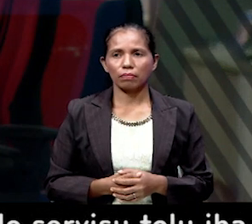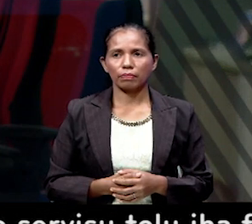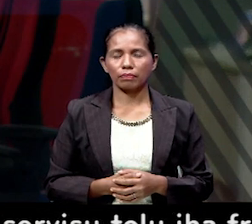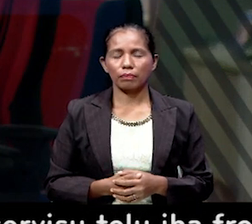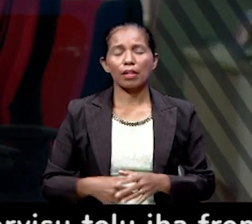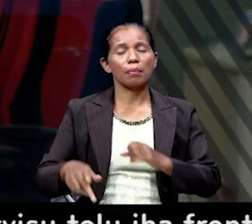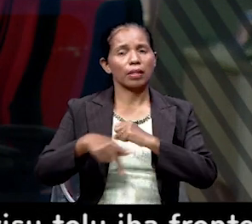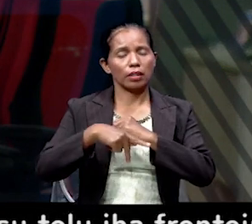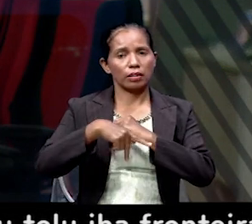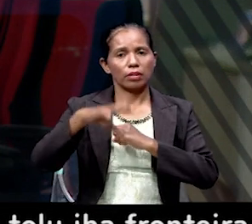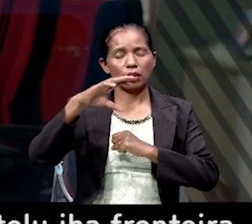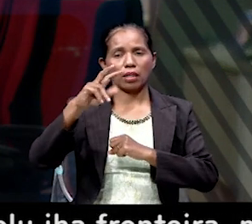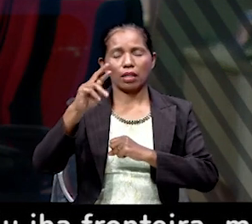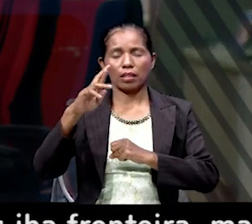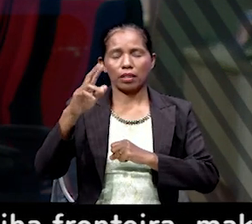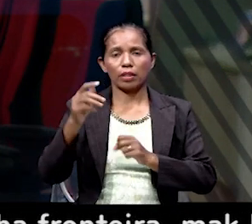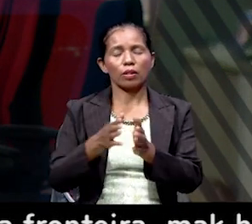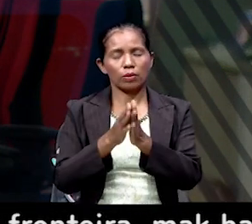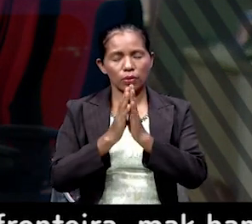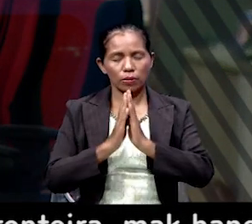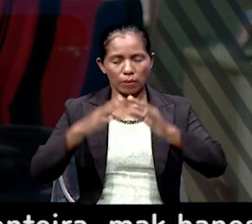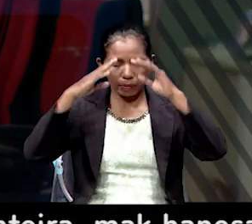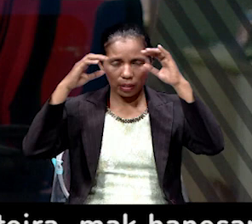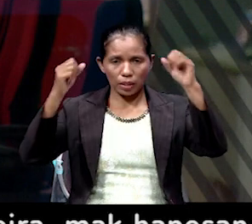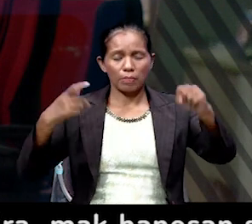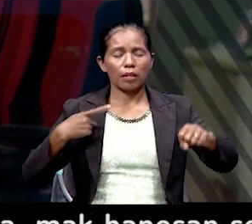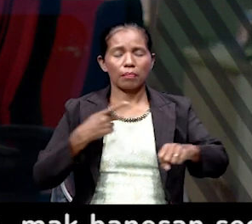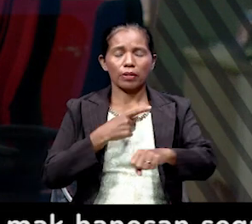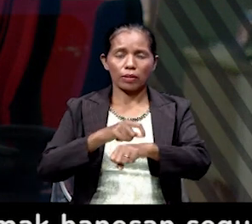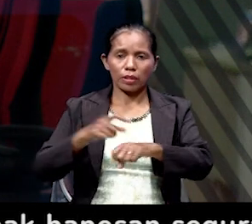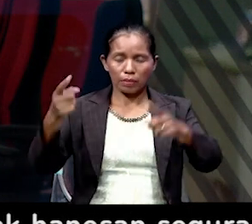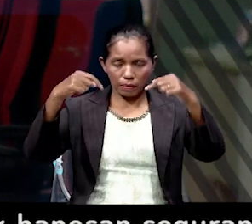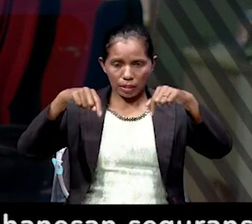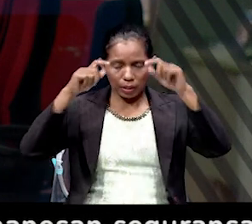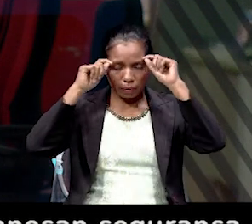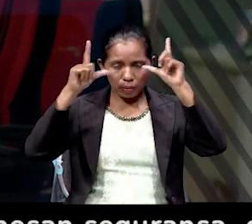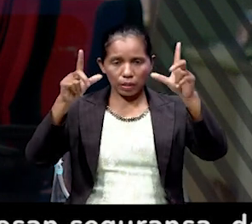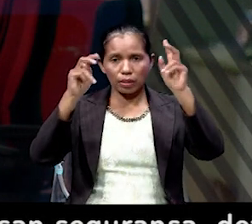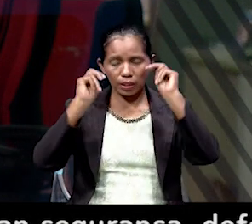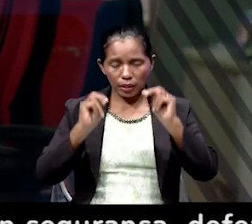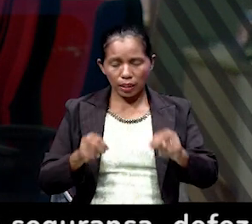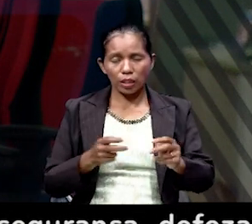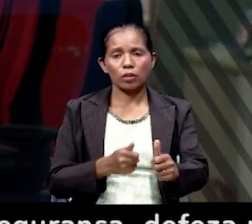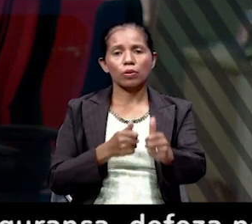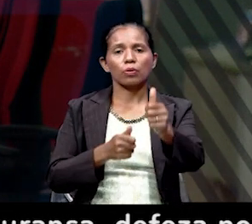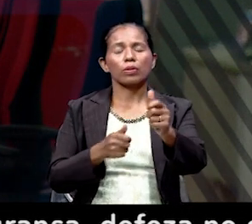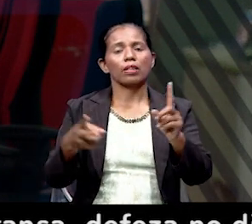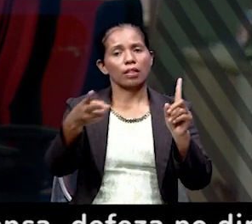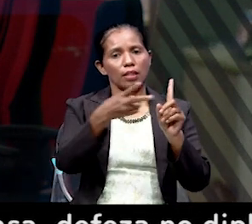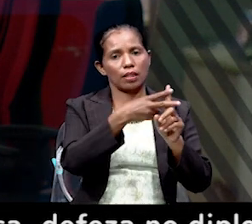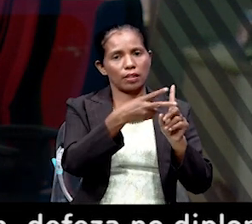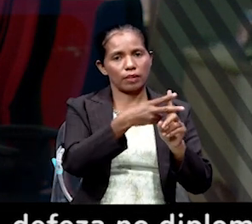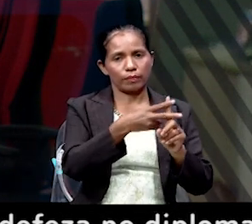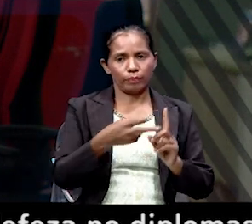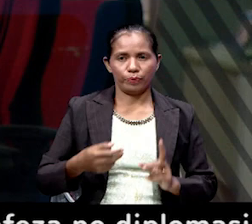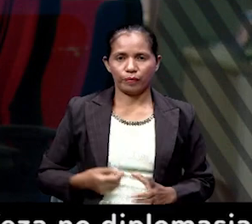Bancada SNRT, russo delegação, presidente do Parlamento Nacional da Áustria, Fila Mai Timor-Leste, tem que cumprir quarentena.